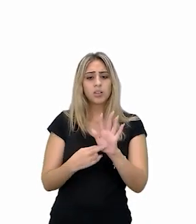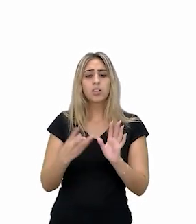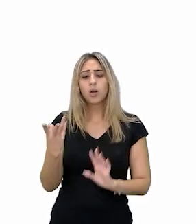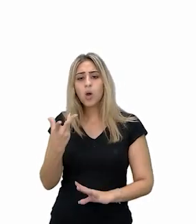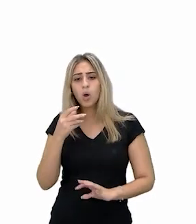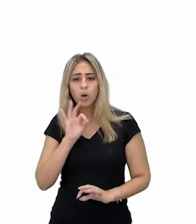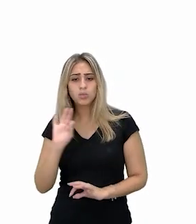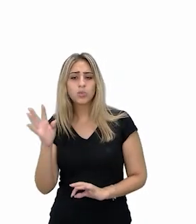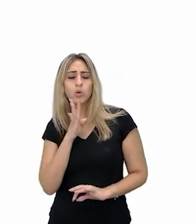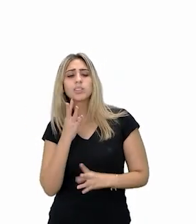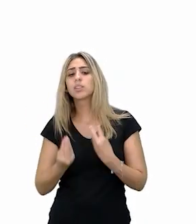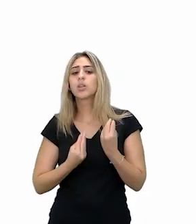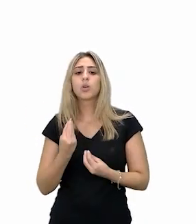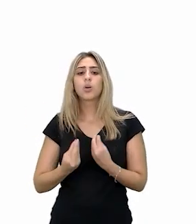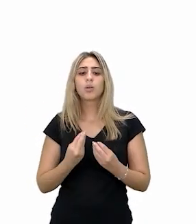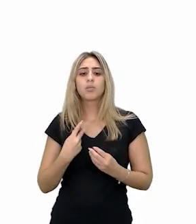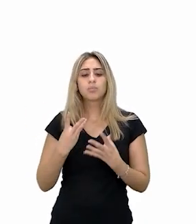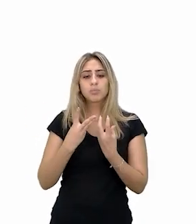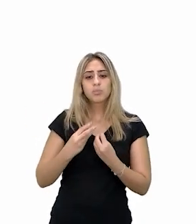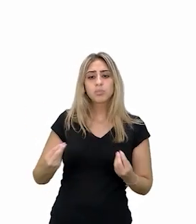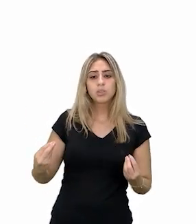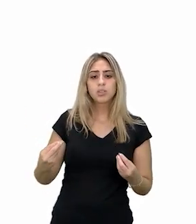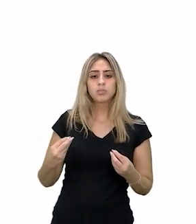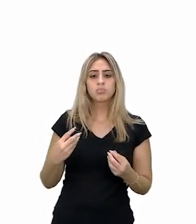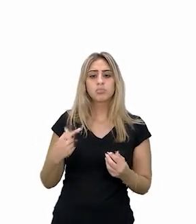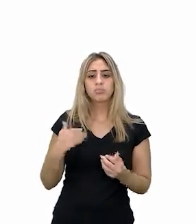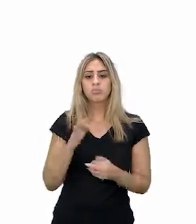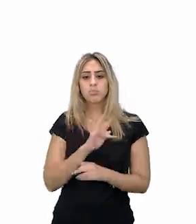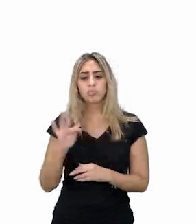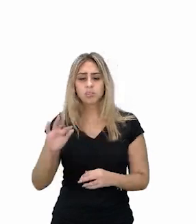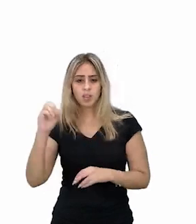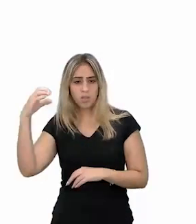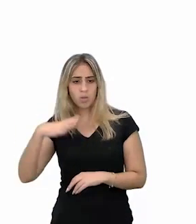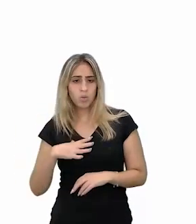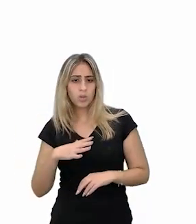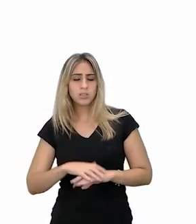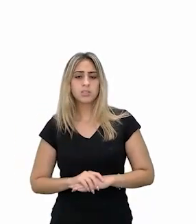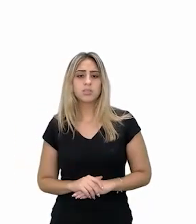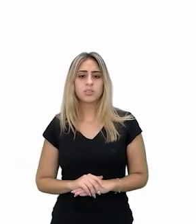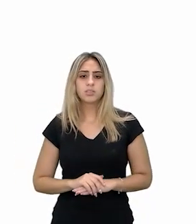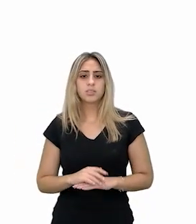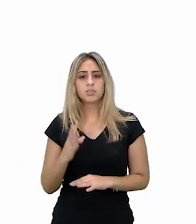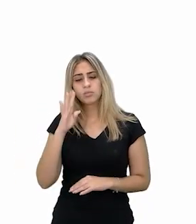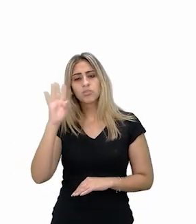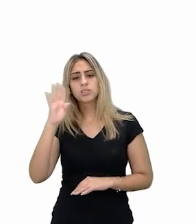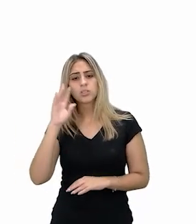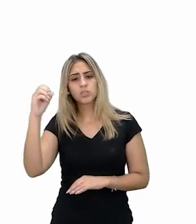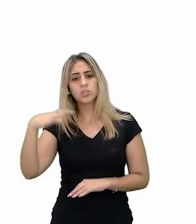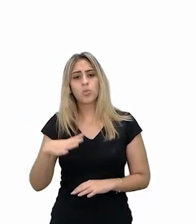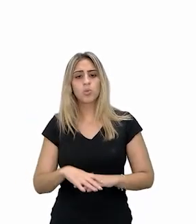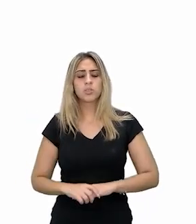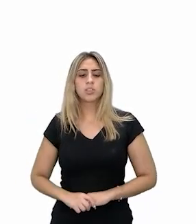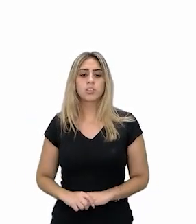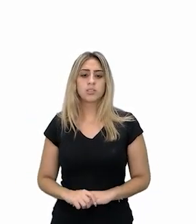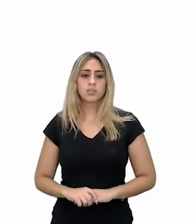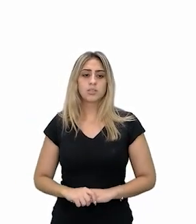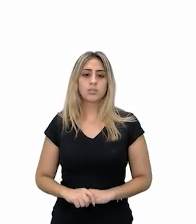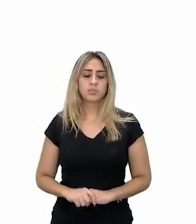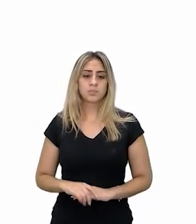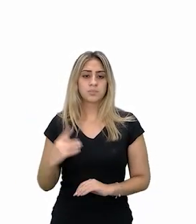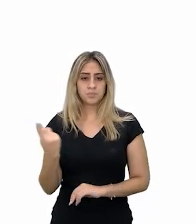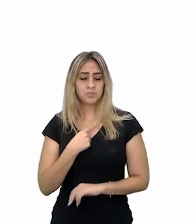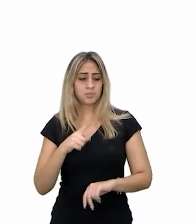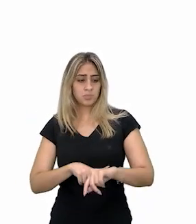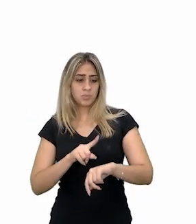óptico conhecido como absorção da luz, difração da luz, dispersão da luz e reflexão da luz. Quer dizer, o aluno ele